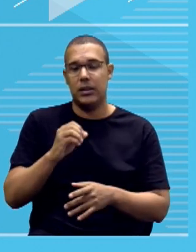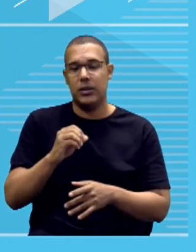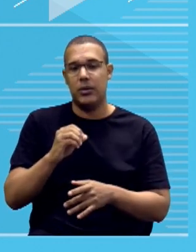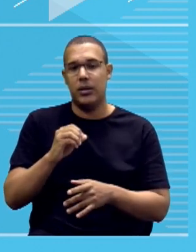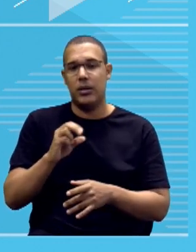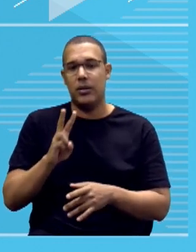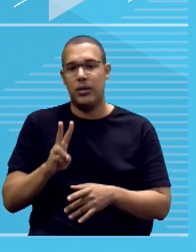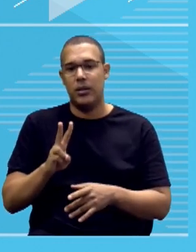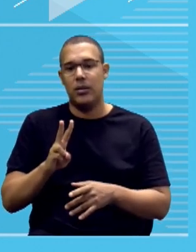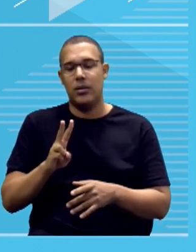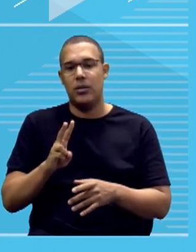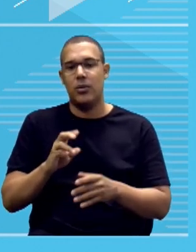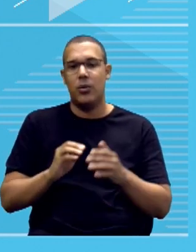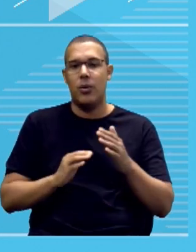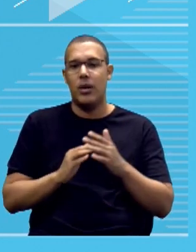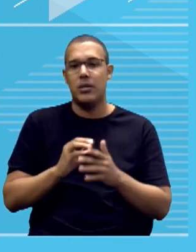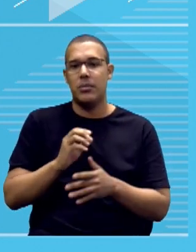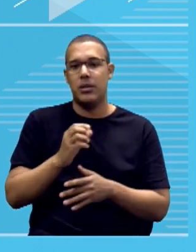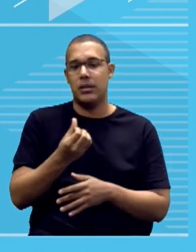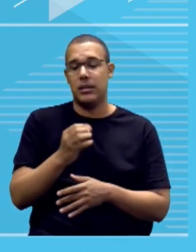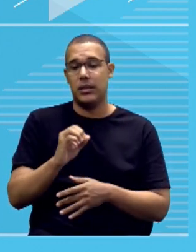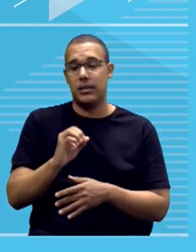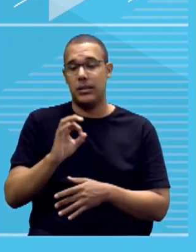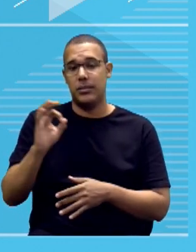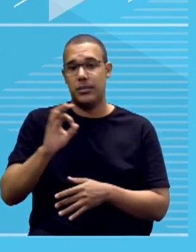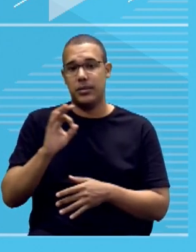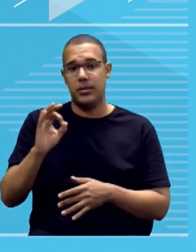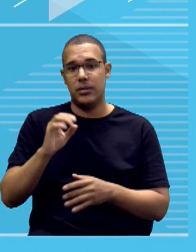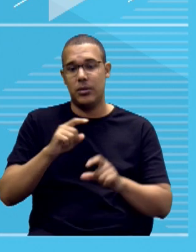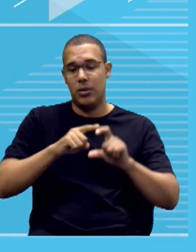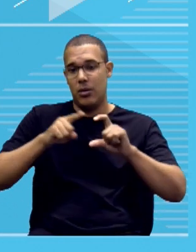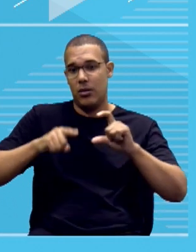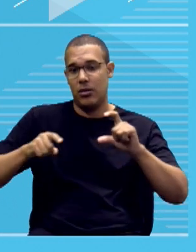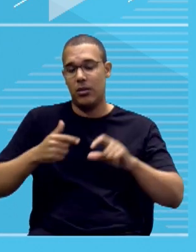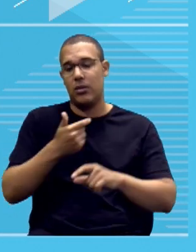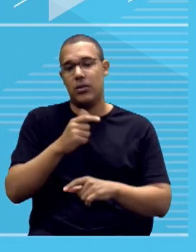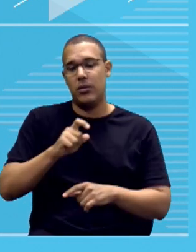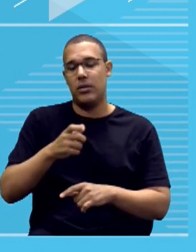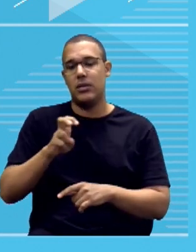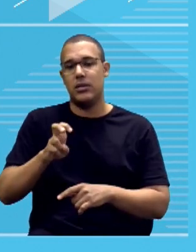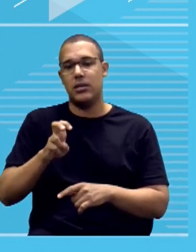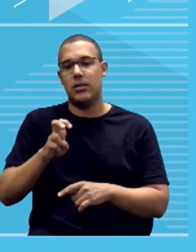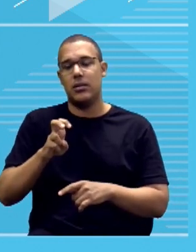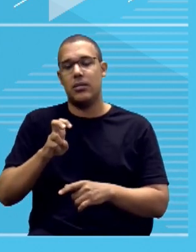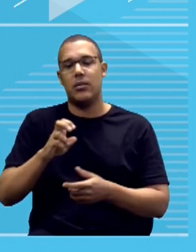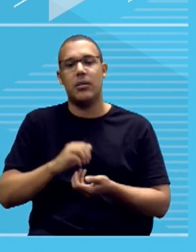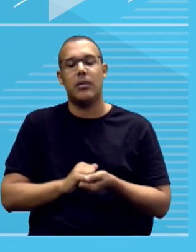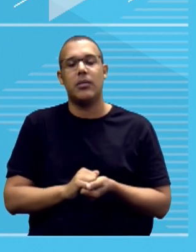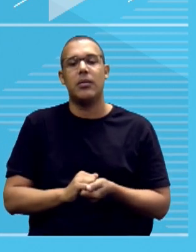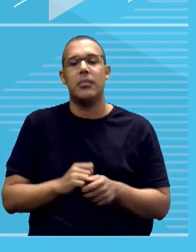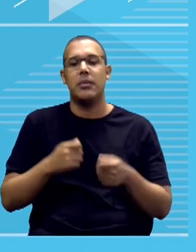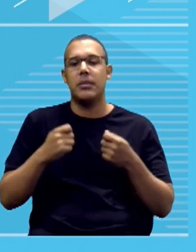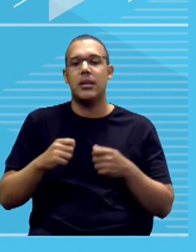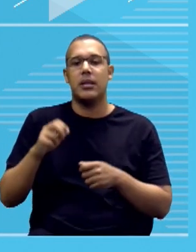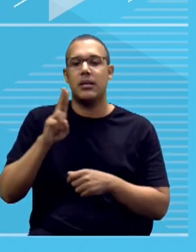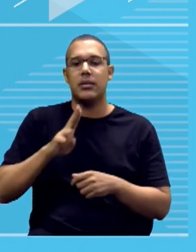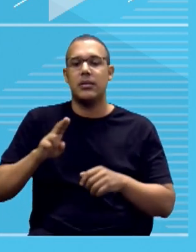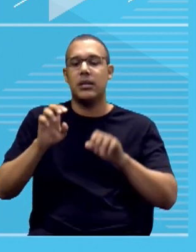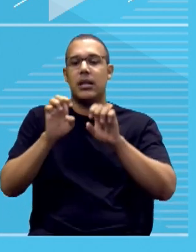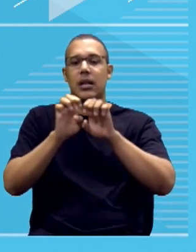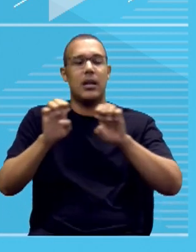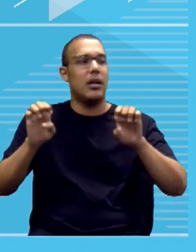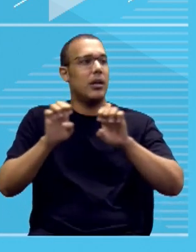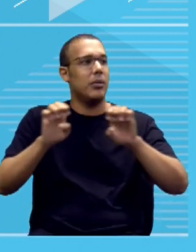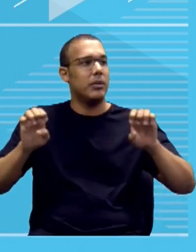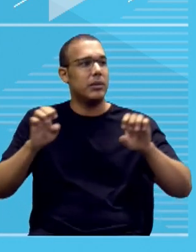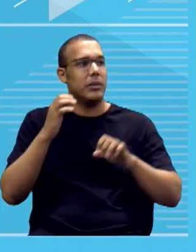de 60% quando percorrido por uma corrente elétrica de 2,5 amperes. Você vai aplicar a equação aqui,